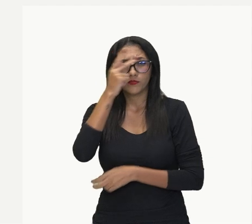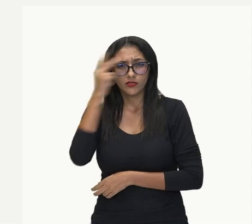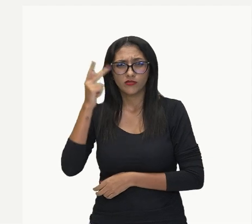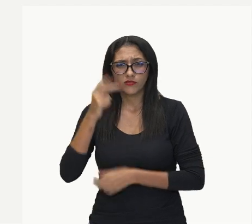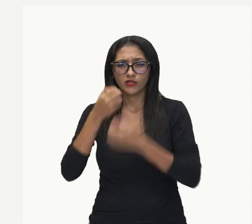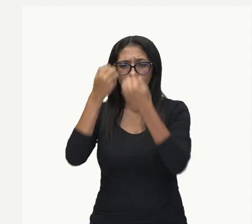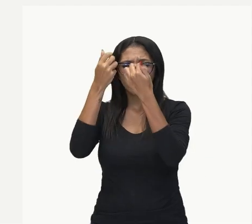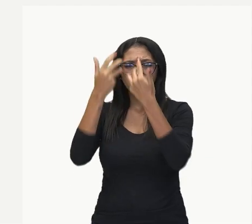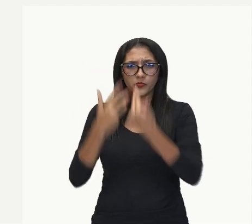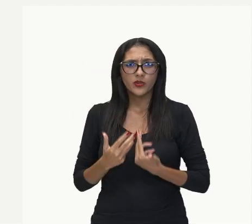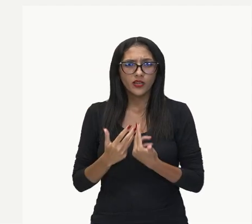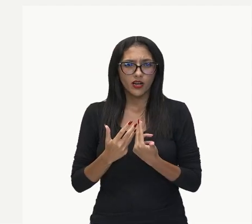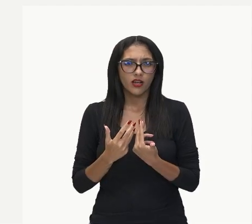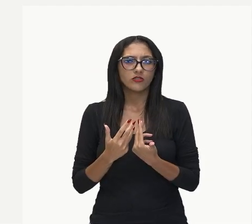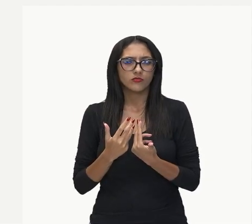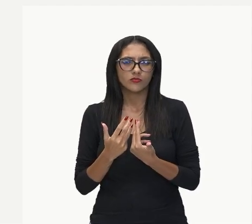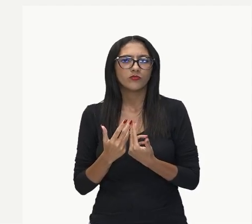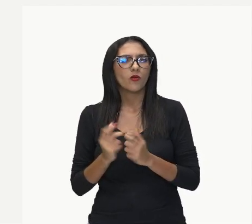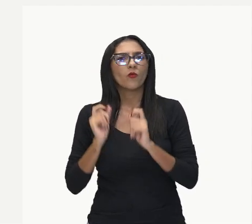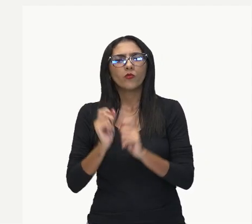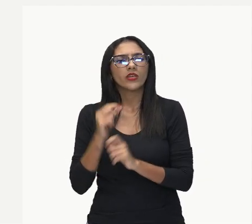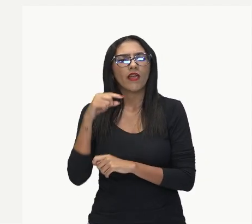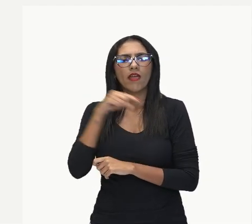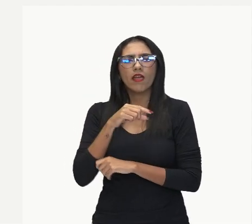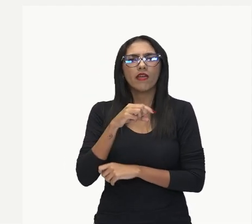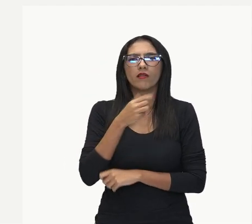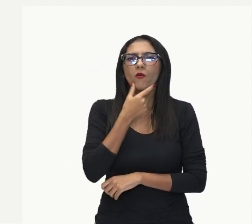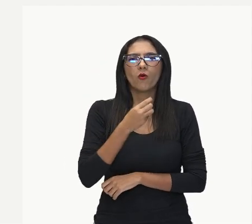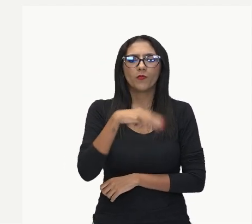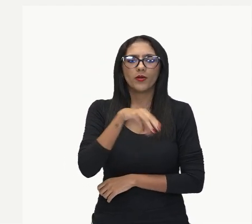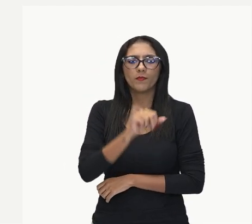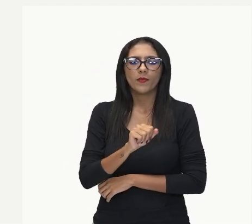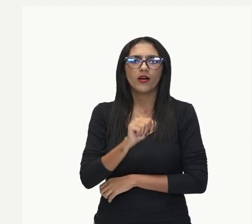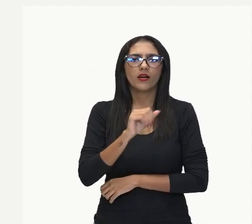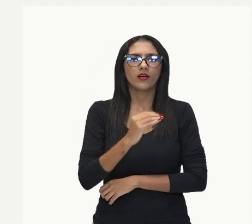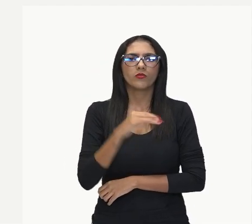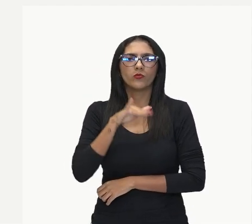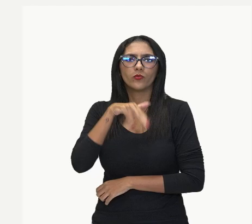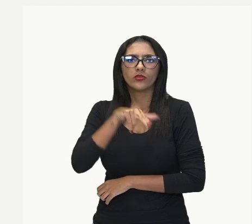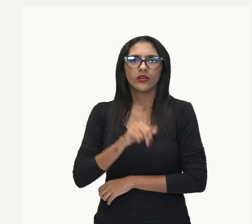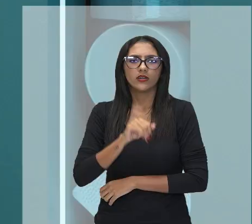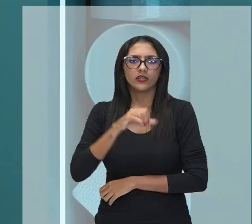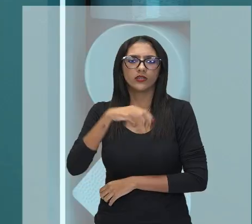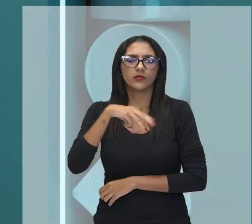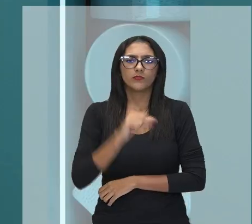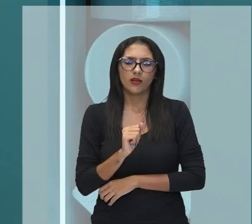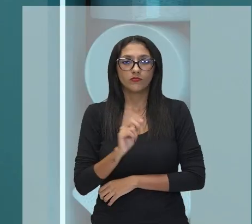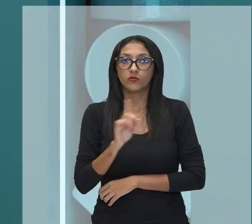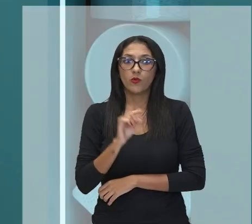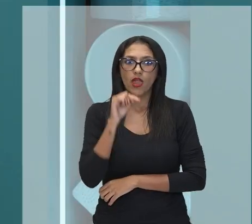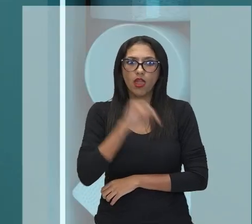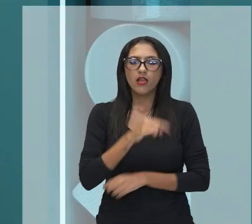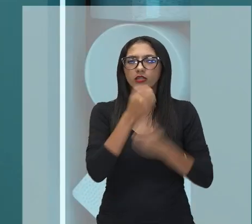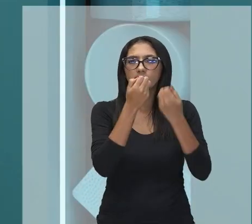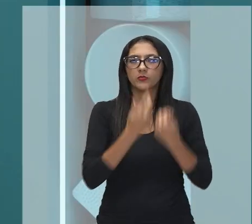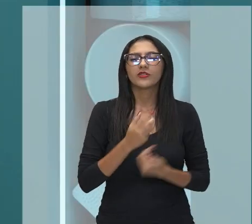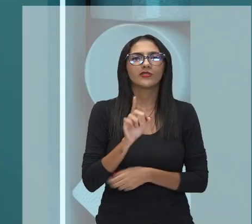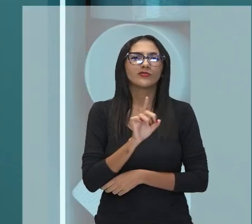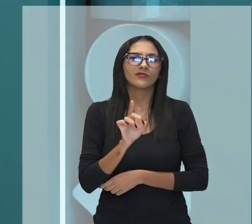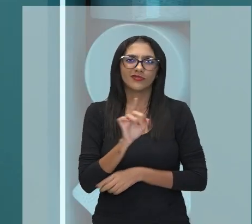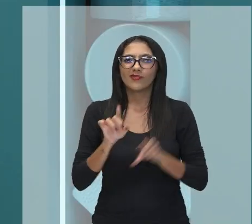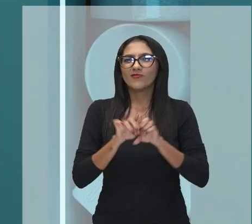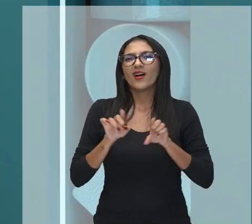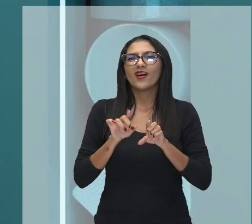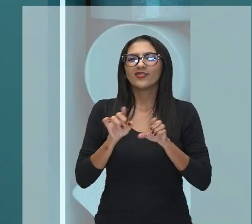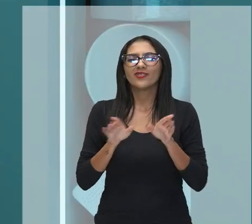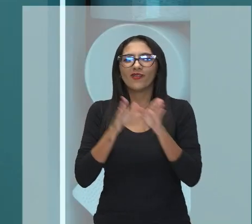a gente aquilo que foi dito pelo Macunaíma. Não é o Macunaíma que está falando, mas o